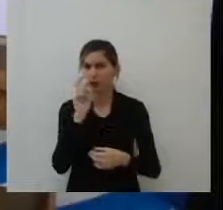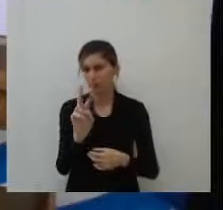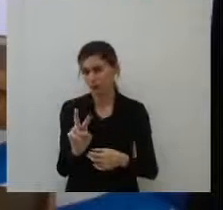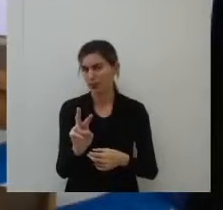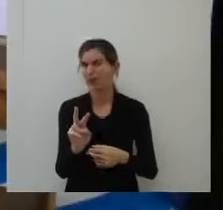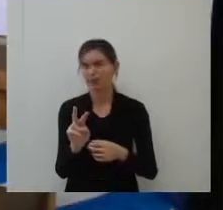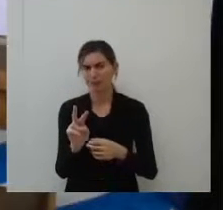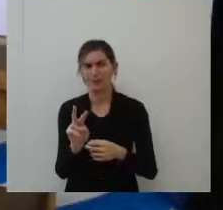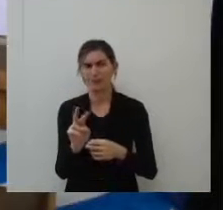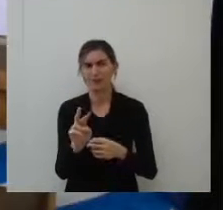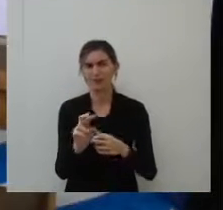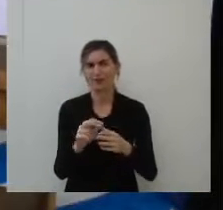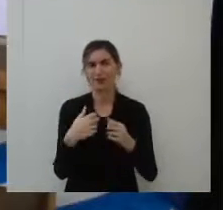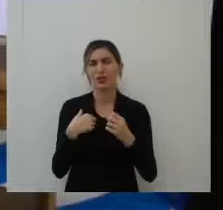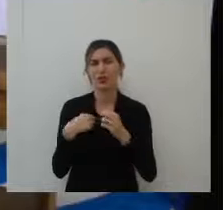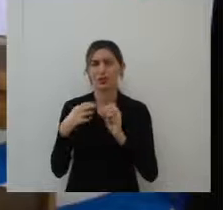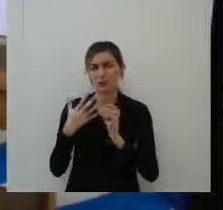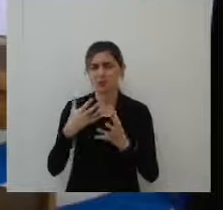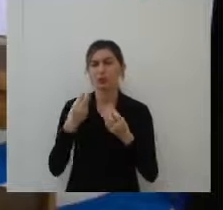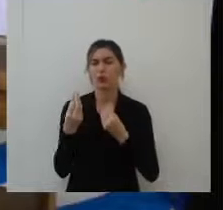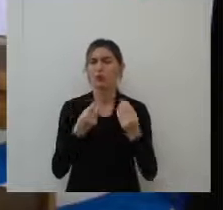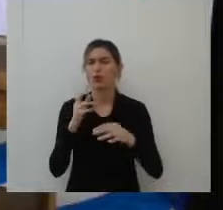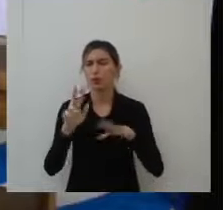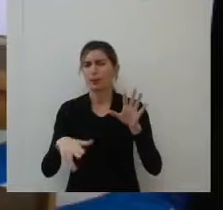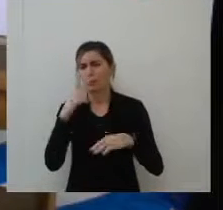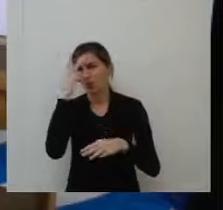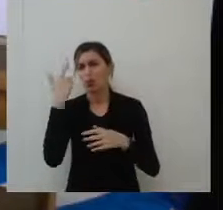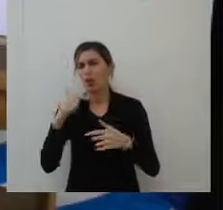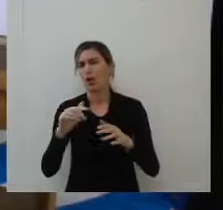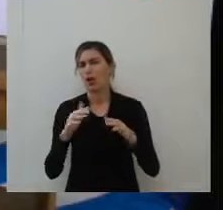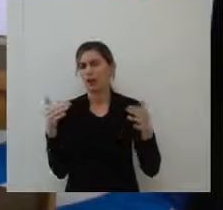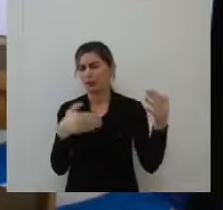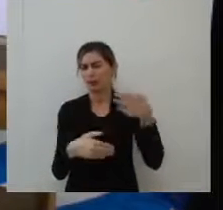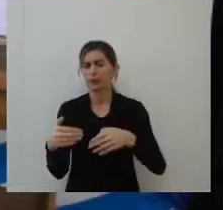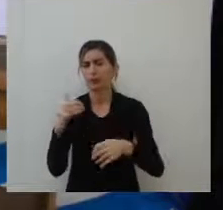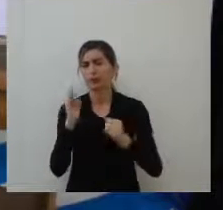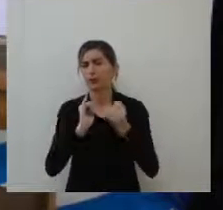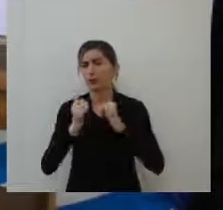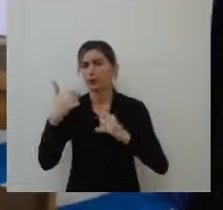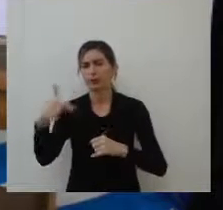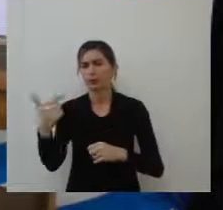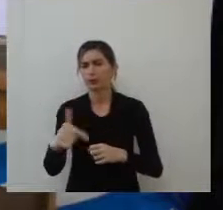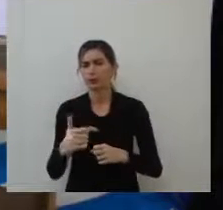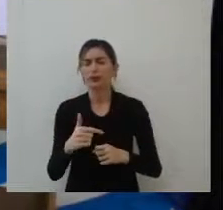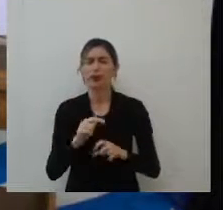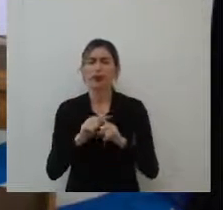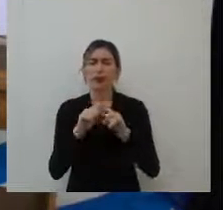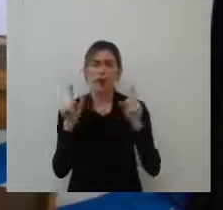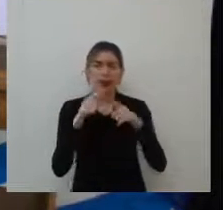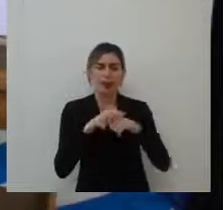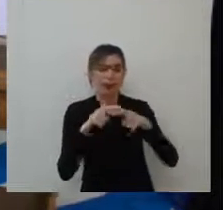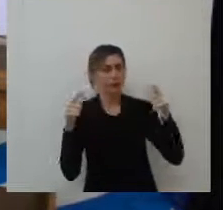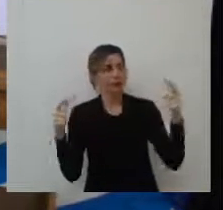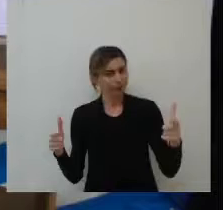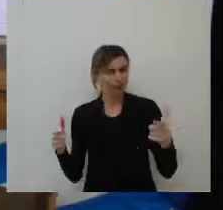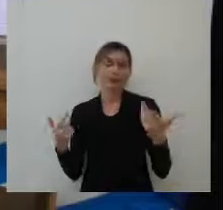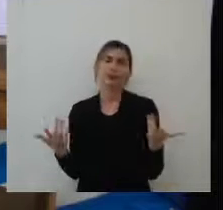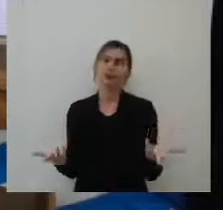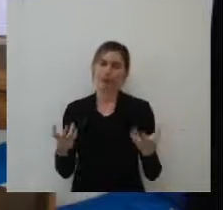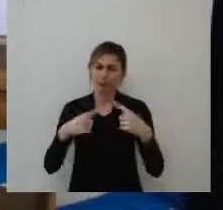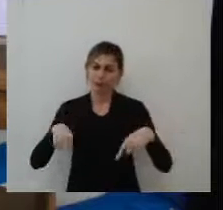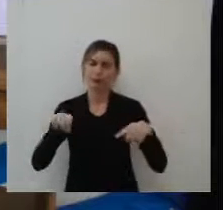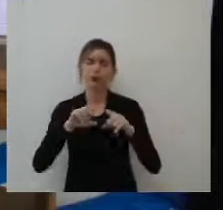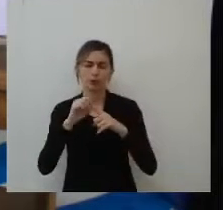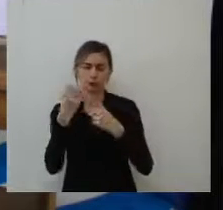paletinha, lá na imagem do globo, nem todo mundo tem acesso à internet, mas, em teoria, tá? A grosso modo, nós